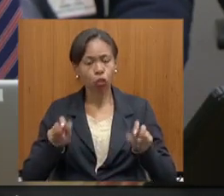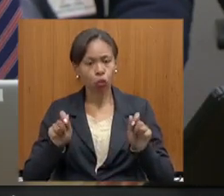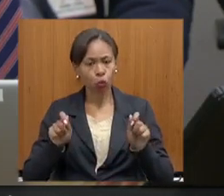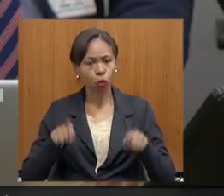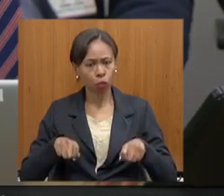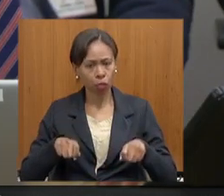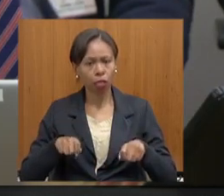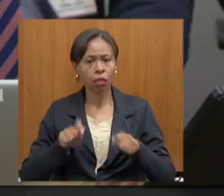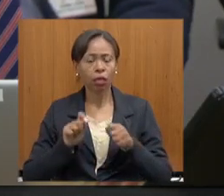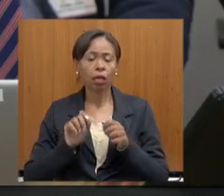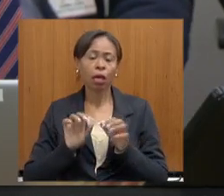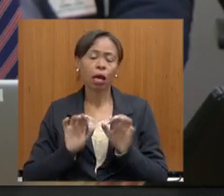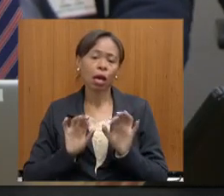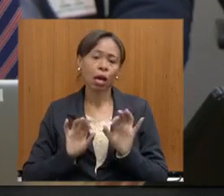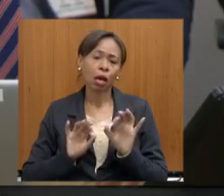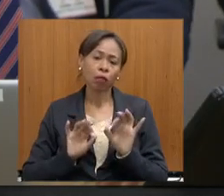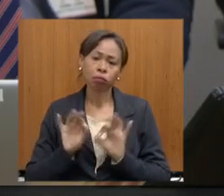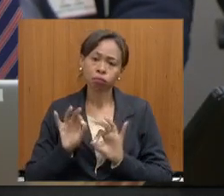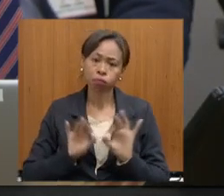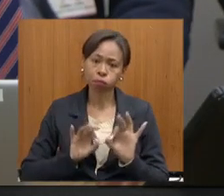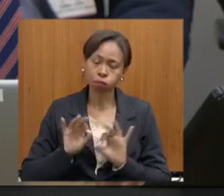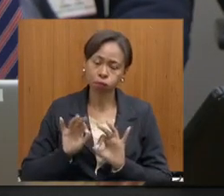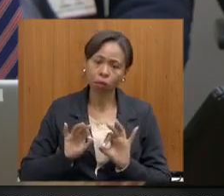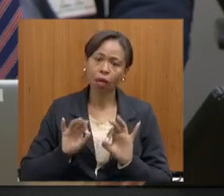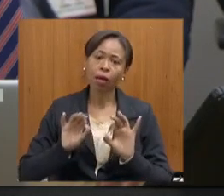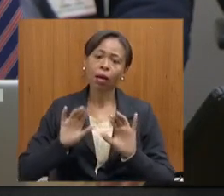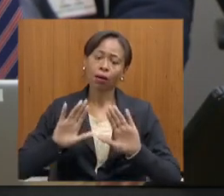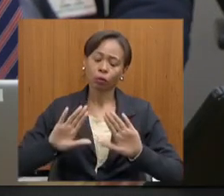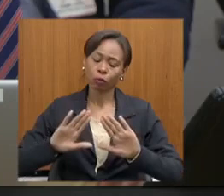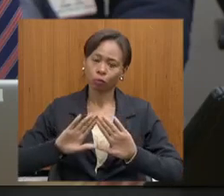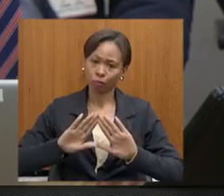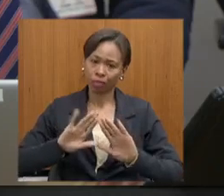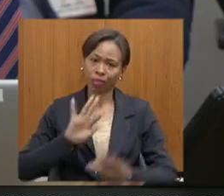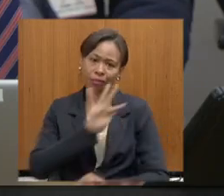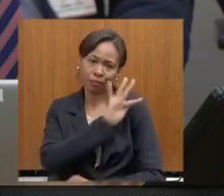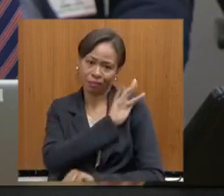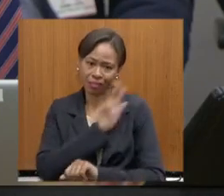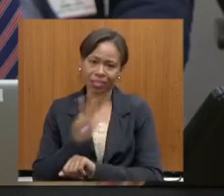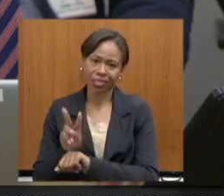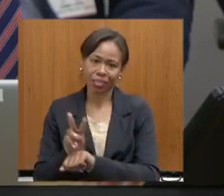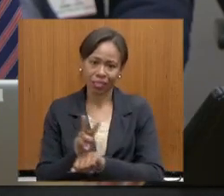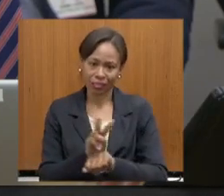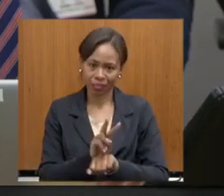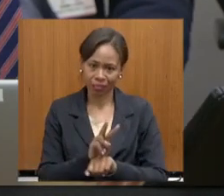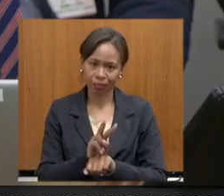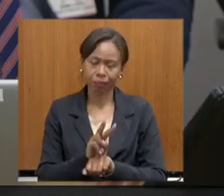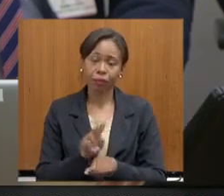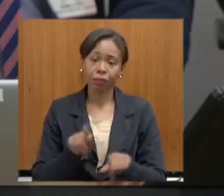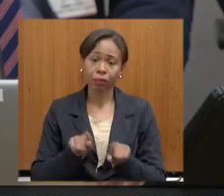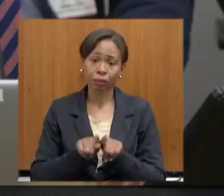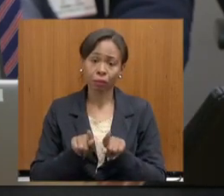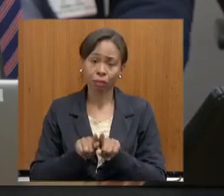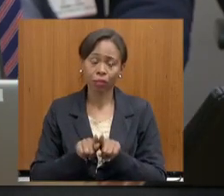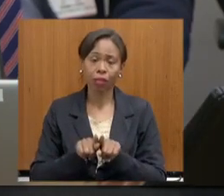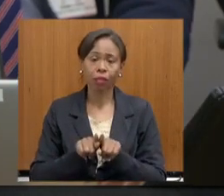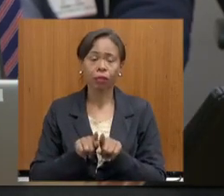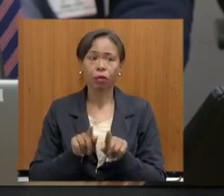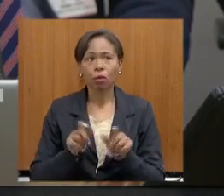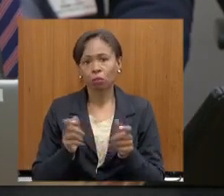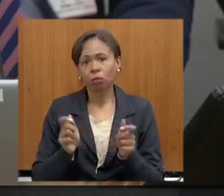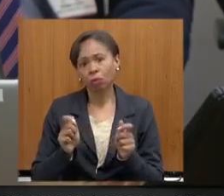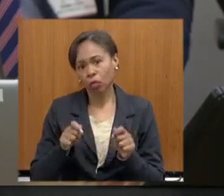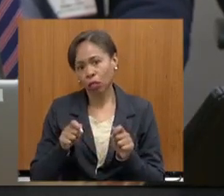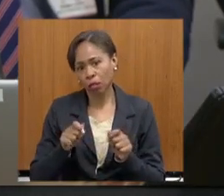trabalho que é o Assembleia esse scaliza e de podermos ter que trazendo